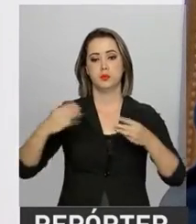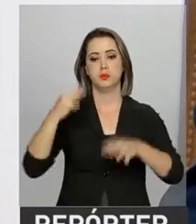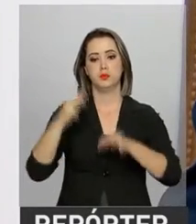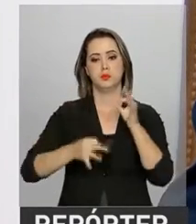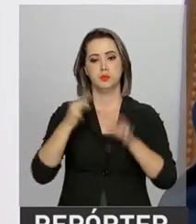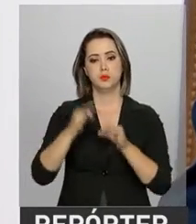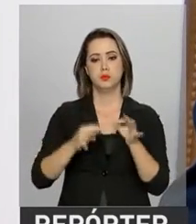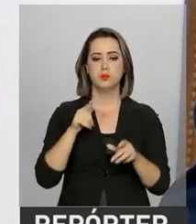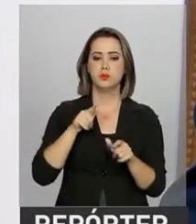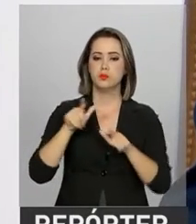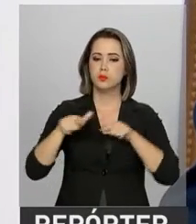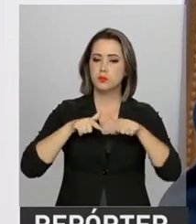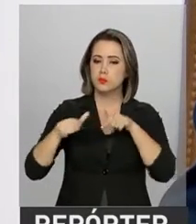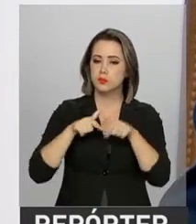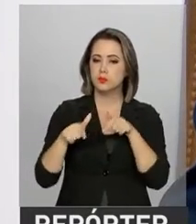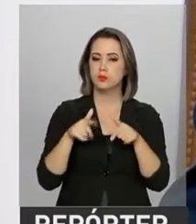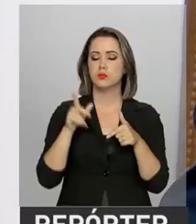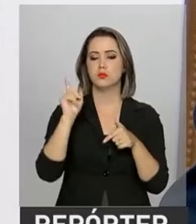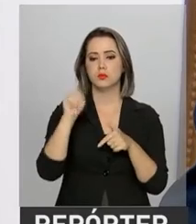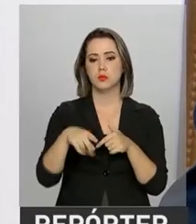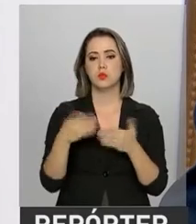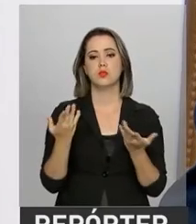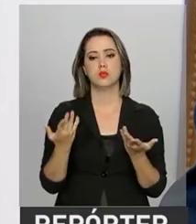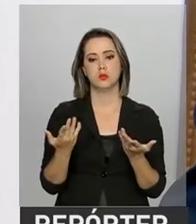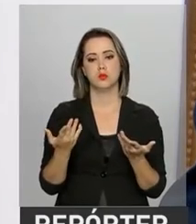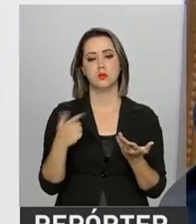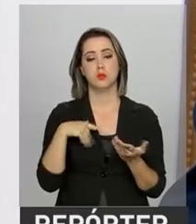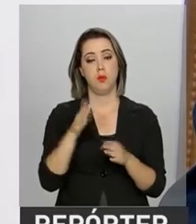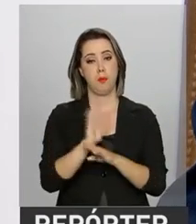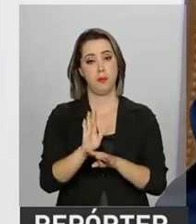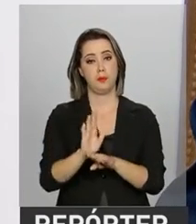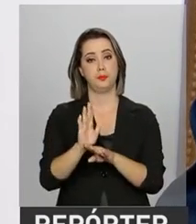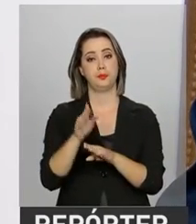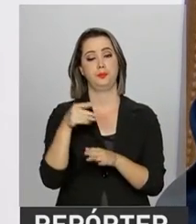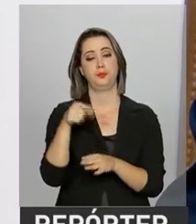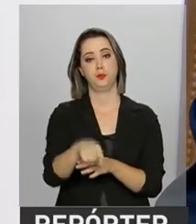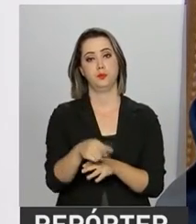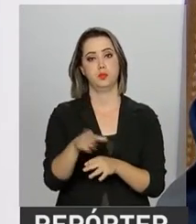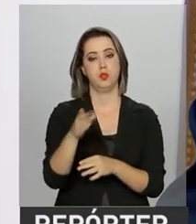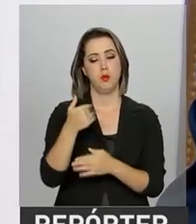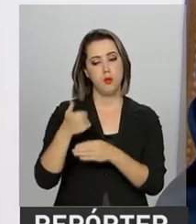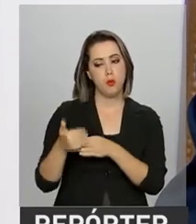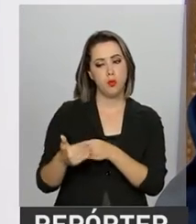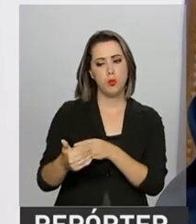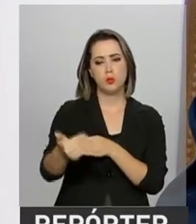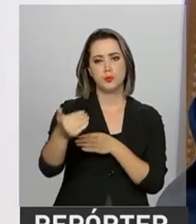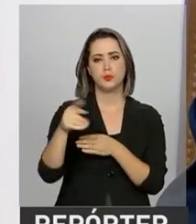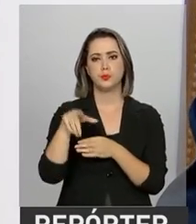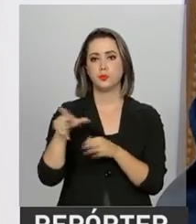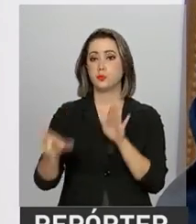atuará, como vem atuando, em favor da preservação da legalidade.